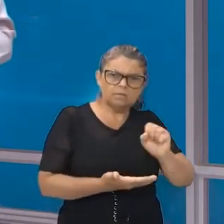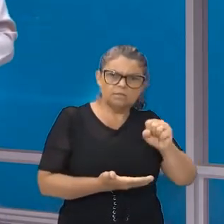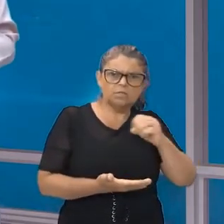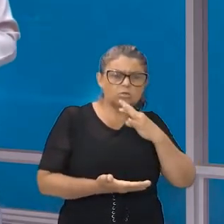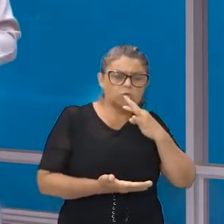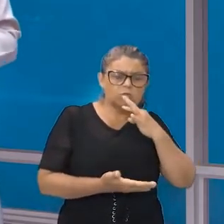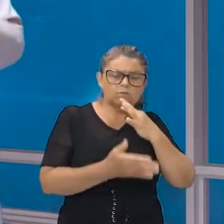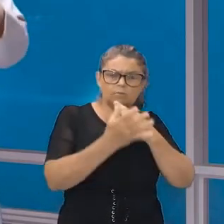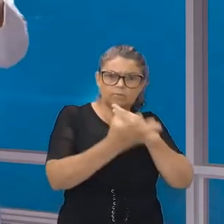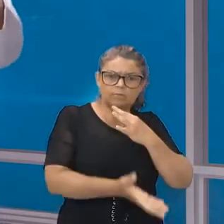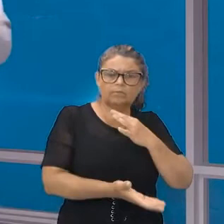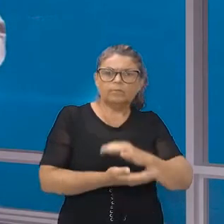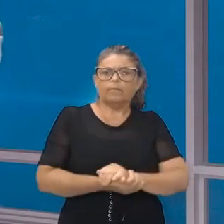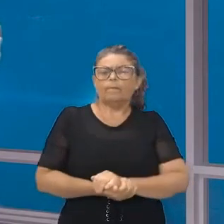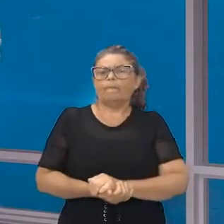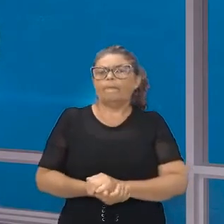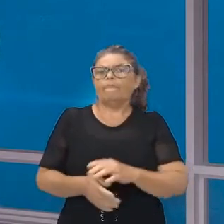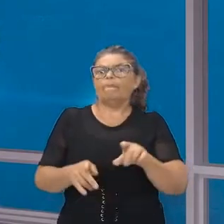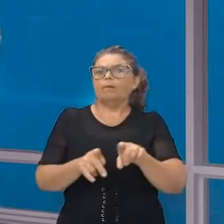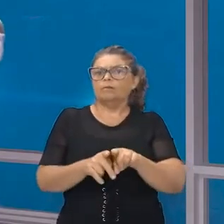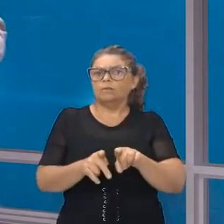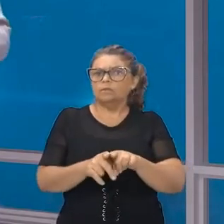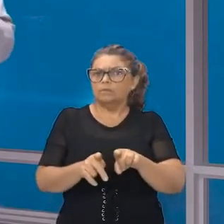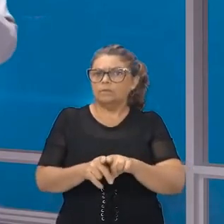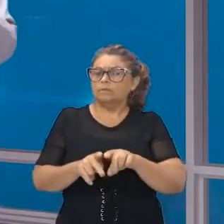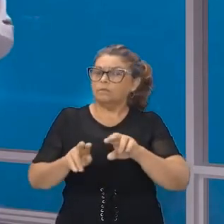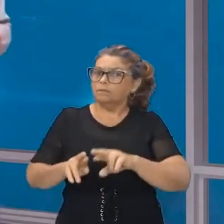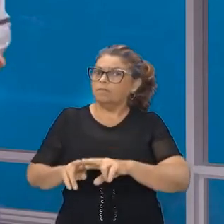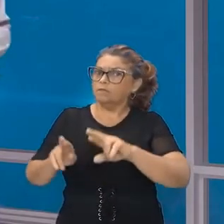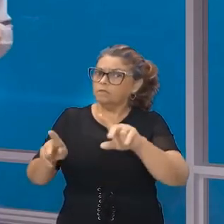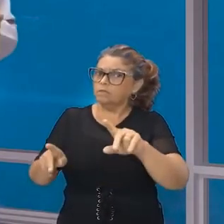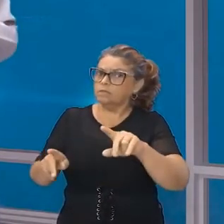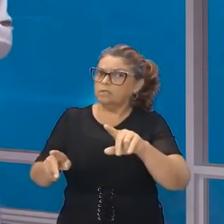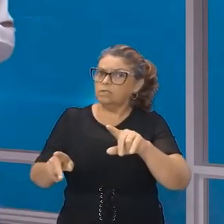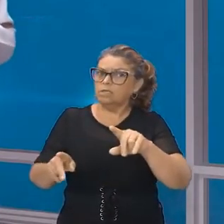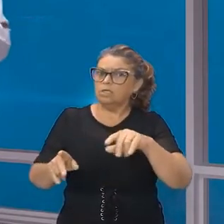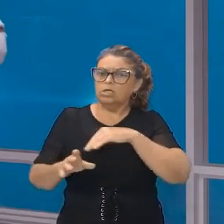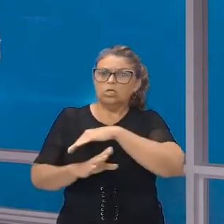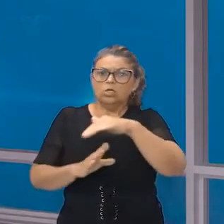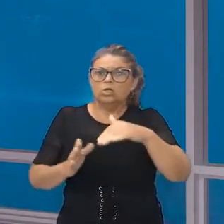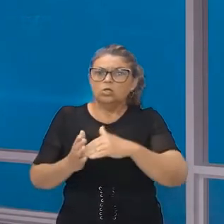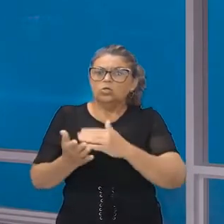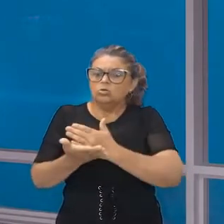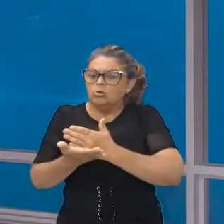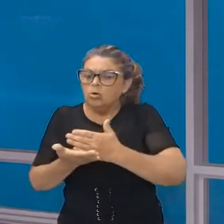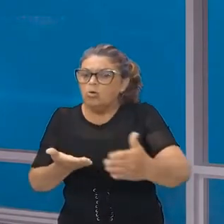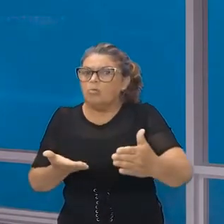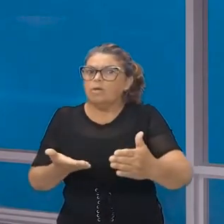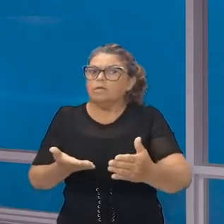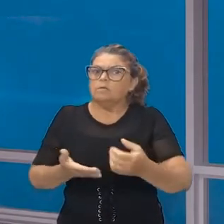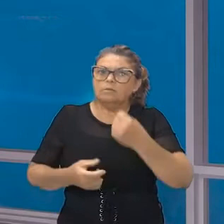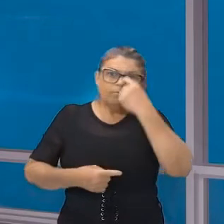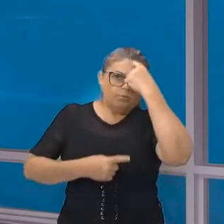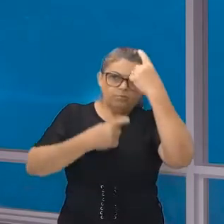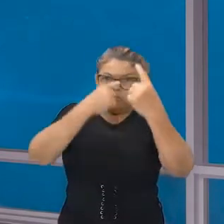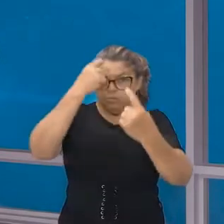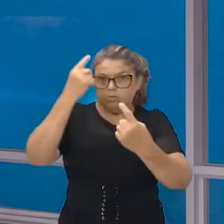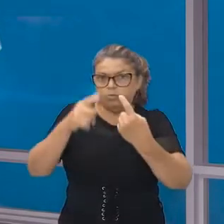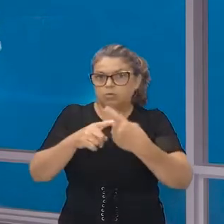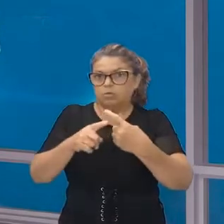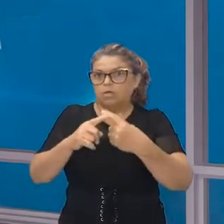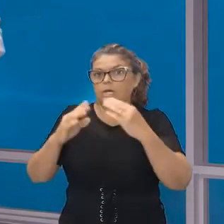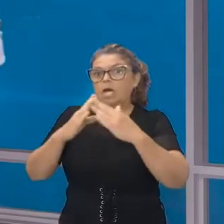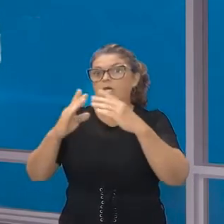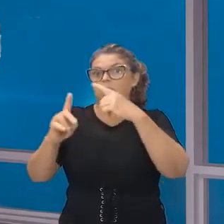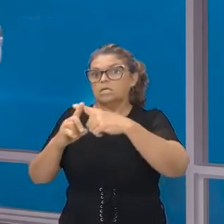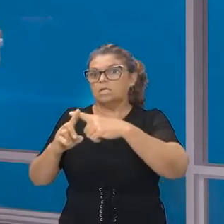do anglicanismo, que foi bem diferenciado. Por quê? Tudo começa porque a Igreja Católica não permite o divórcio e não